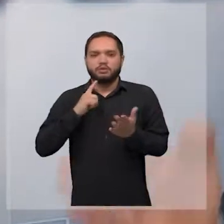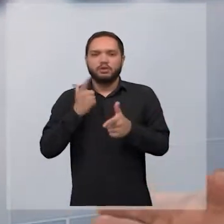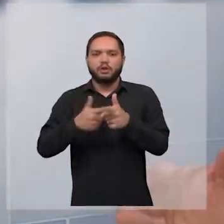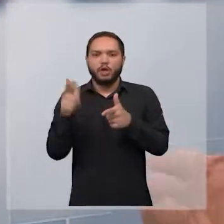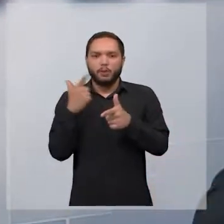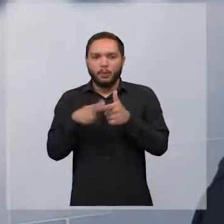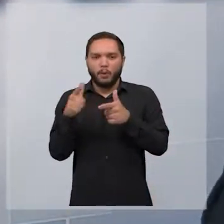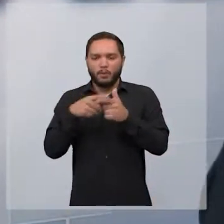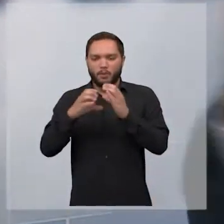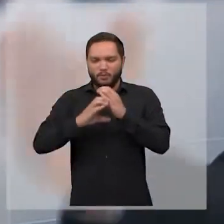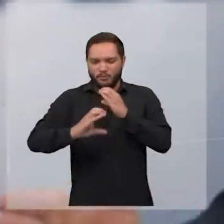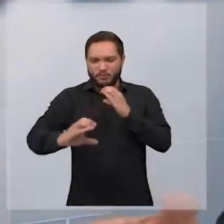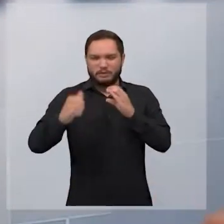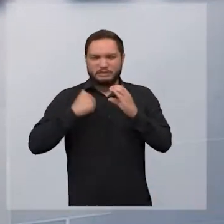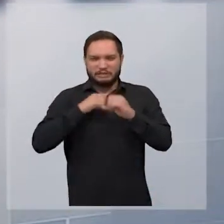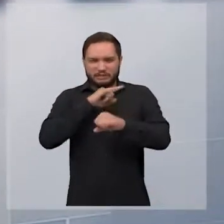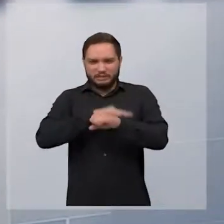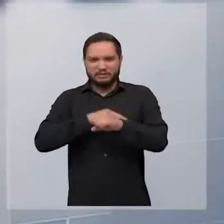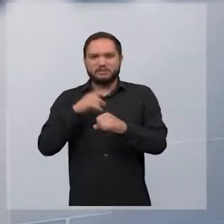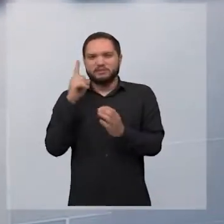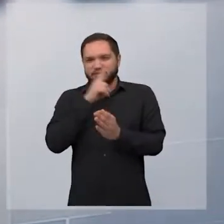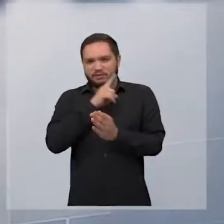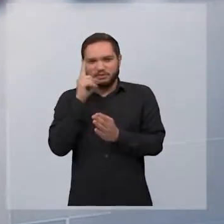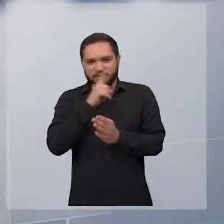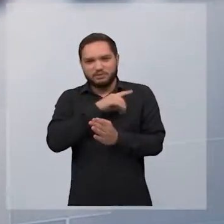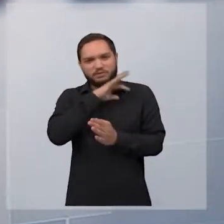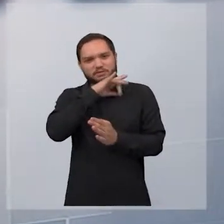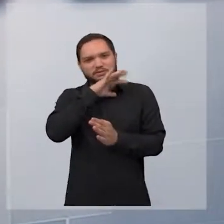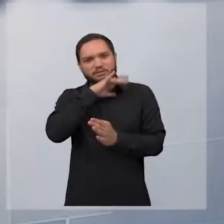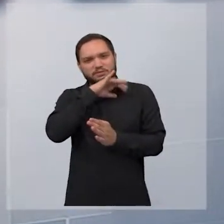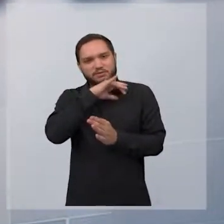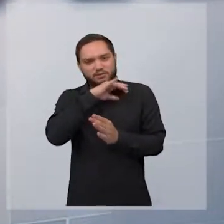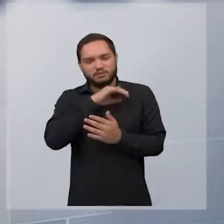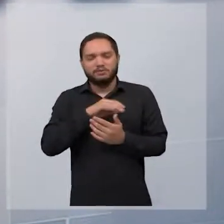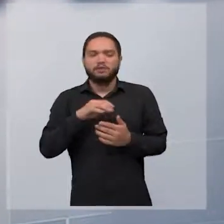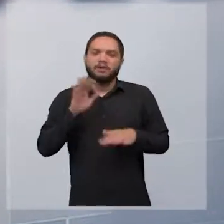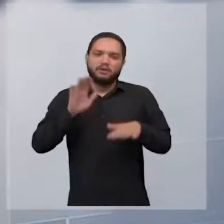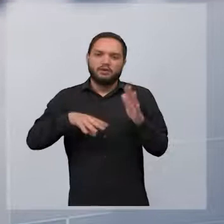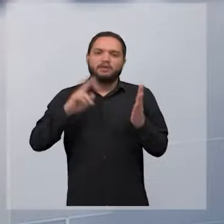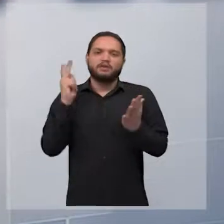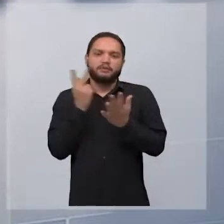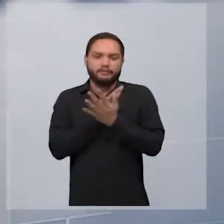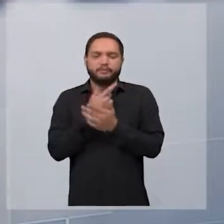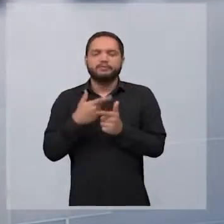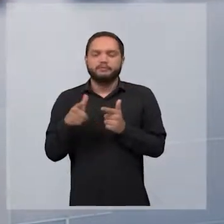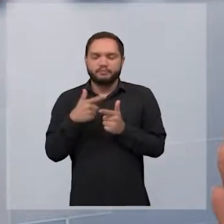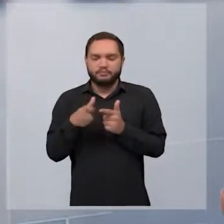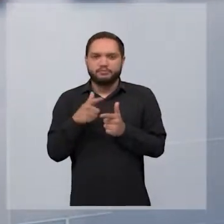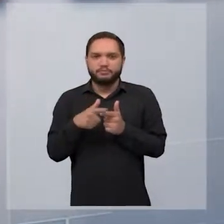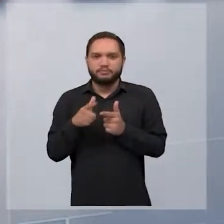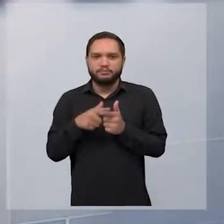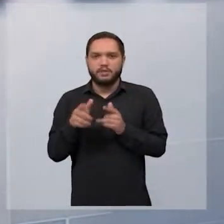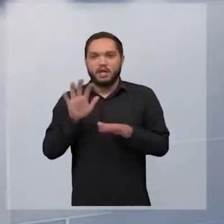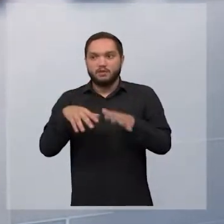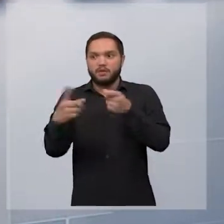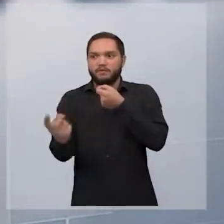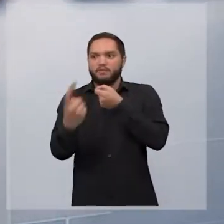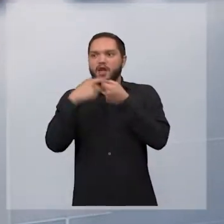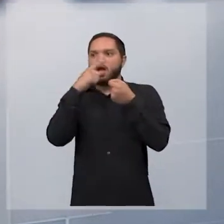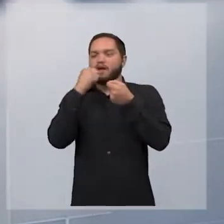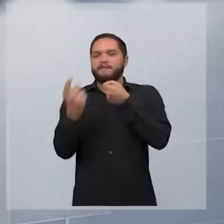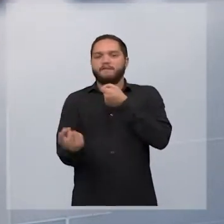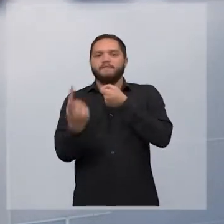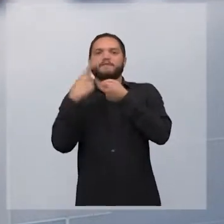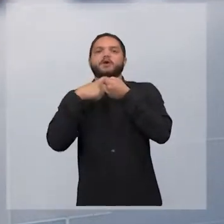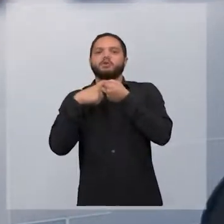já é falho, que não atinge todo mundo, aqui a você se depara com esse problema. Às vezes volta para a própria casa, né? Não pode. Lá pro quintal. Eu não posso ter água